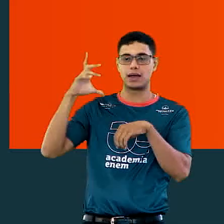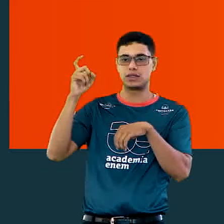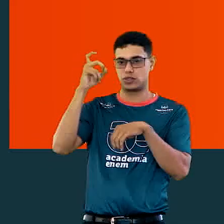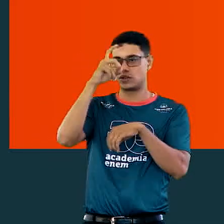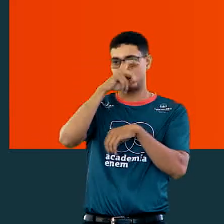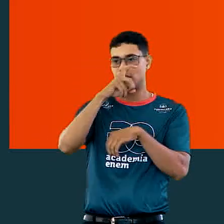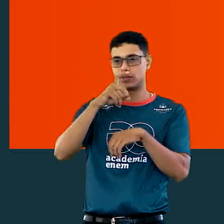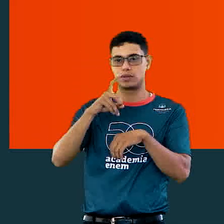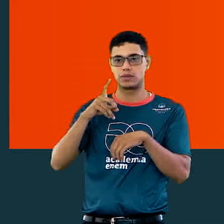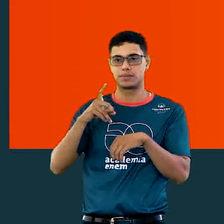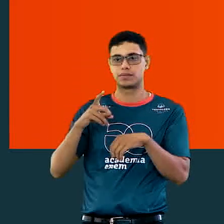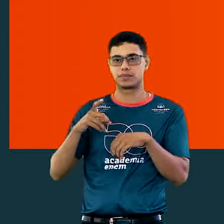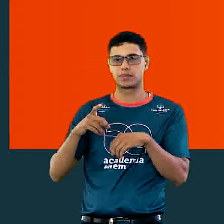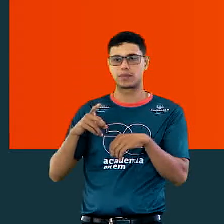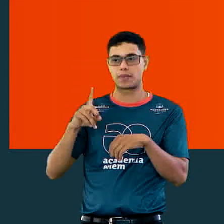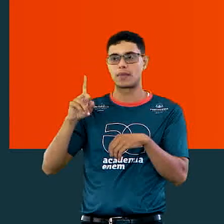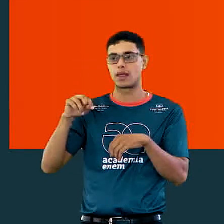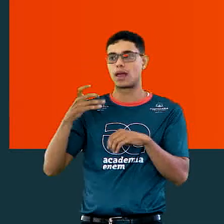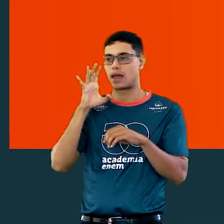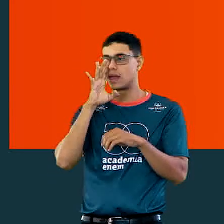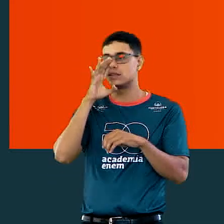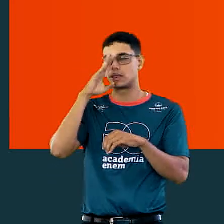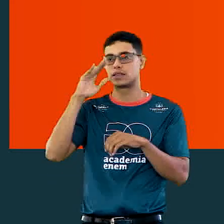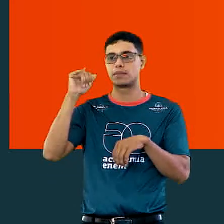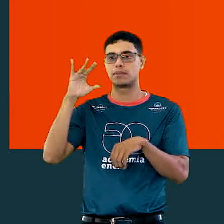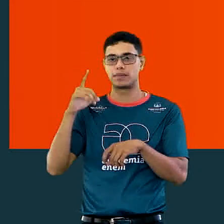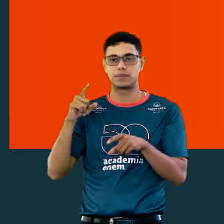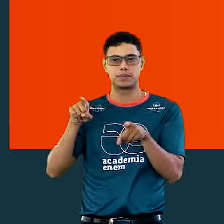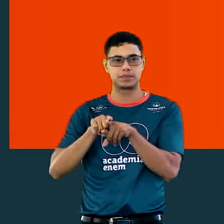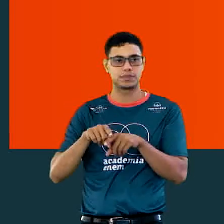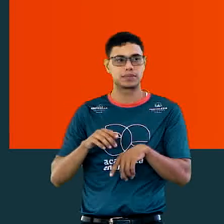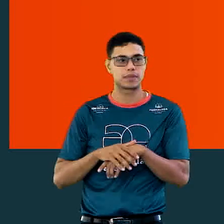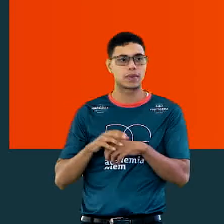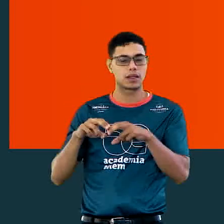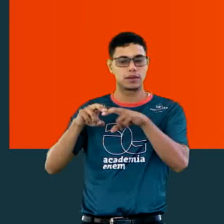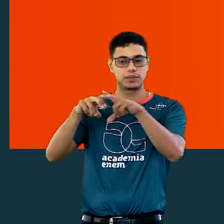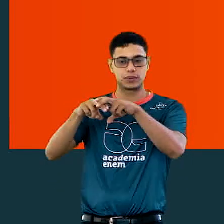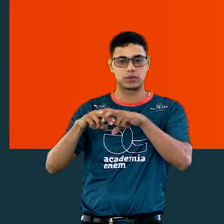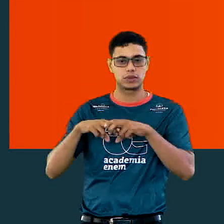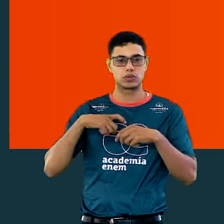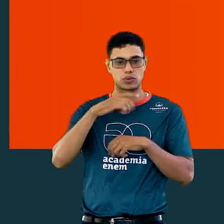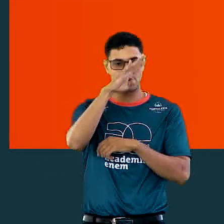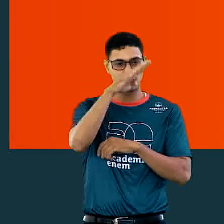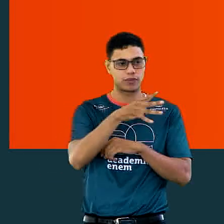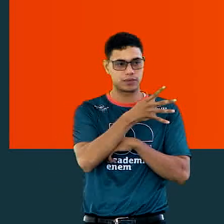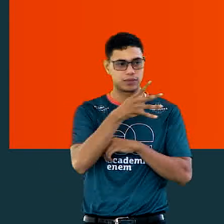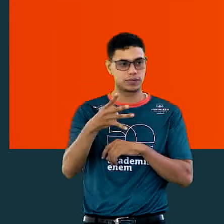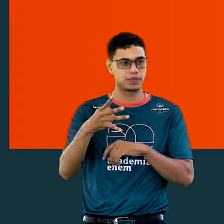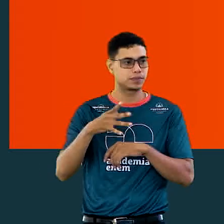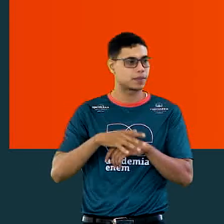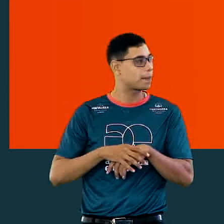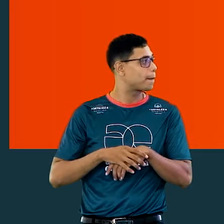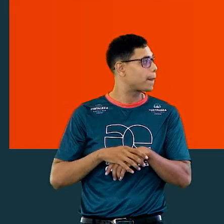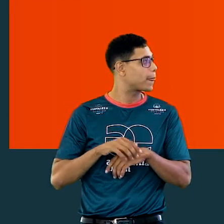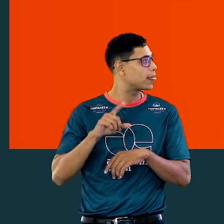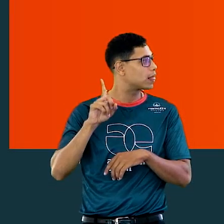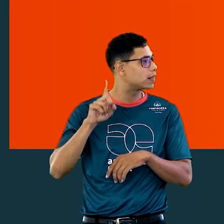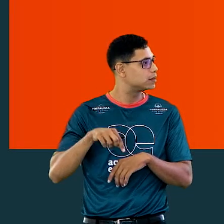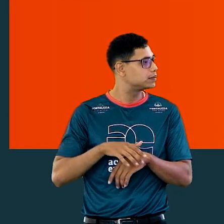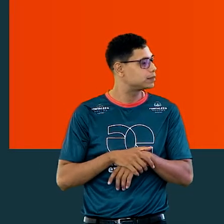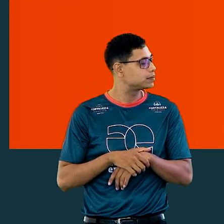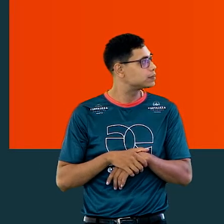difícil chega lá, maior é a resistência. Por isso que a formulazinha